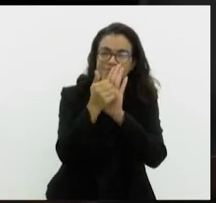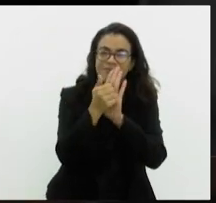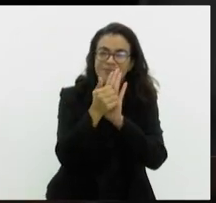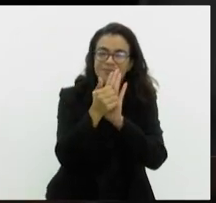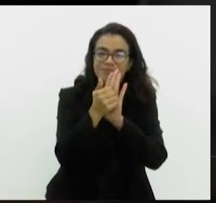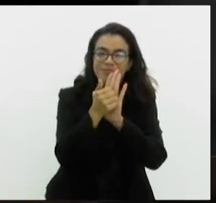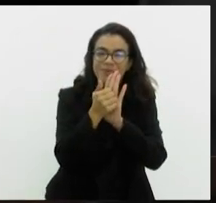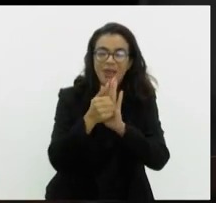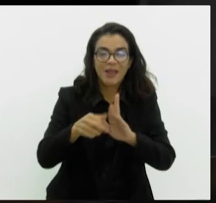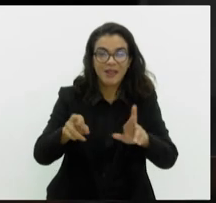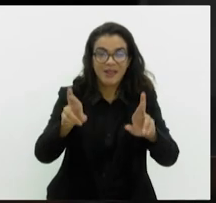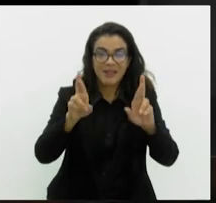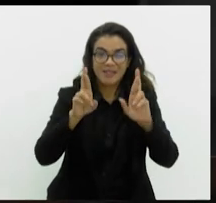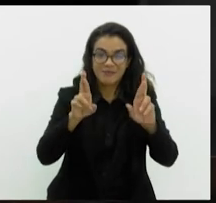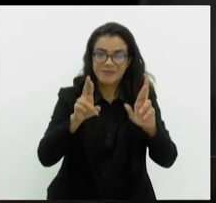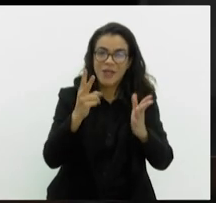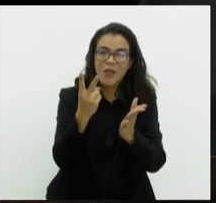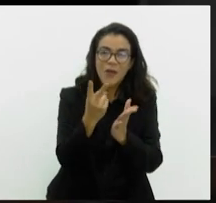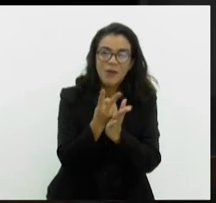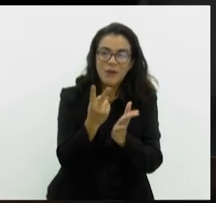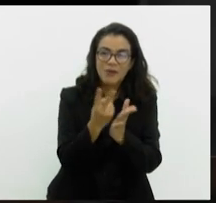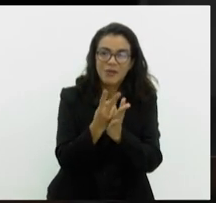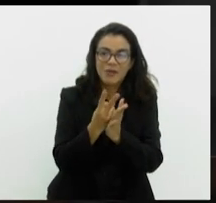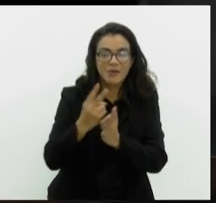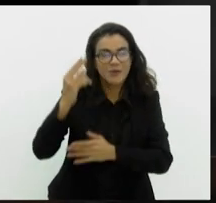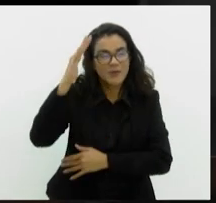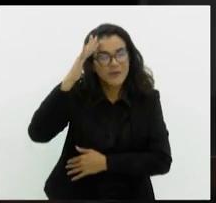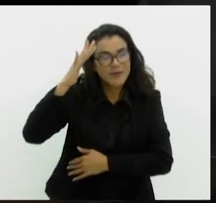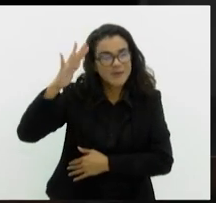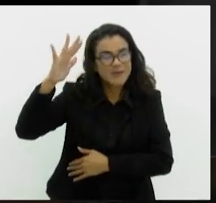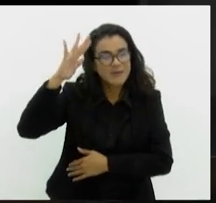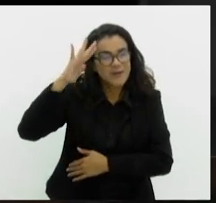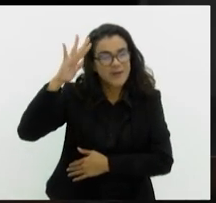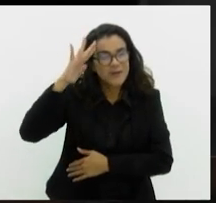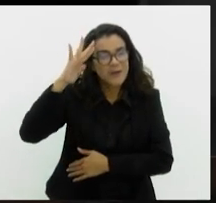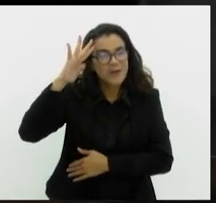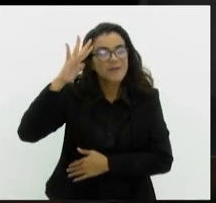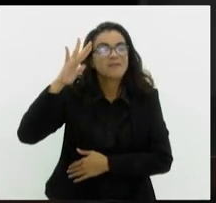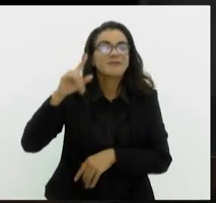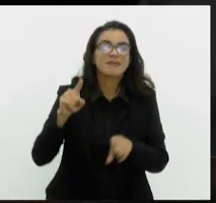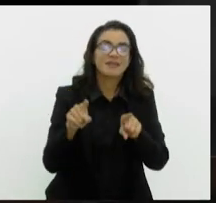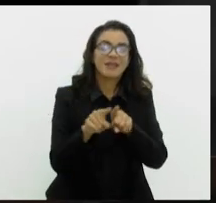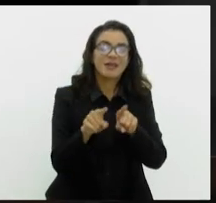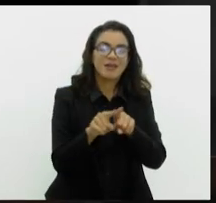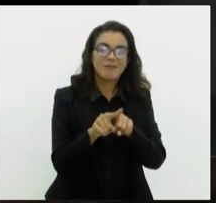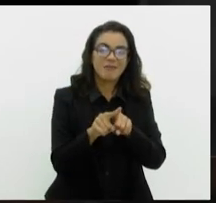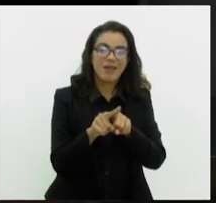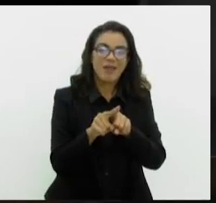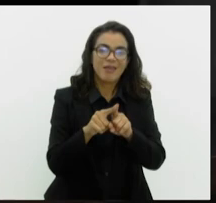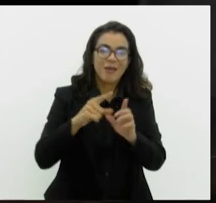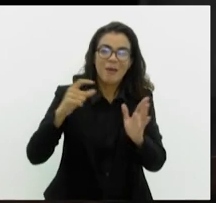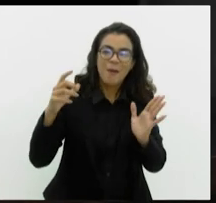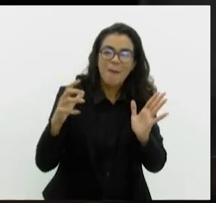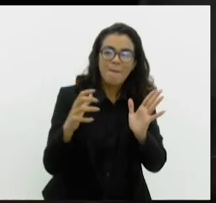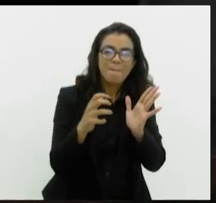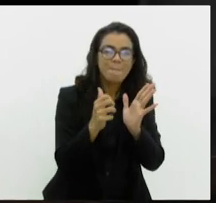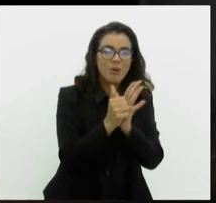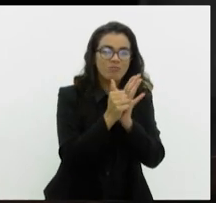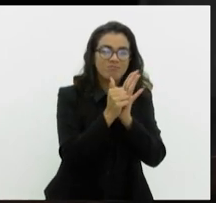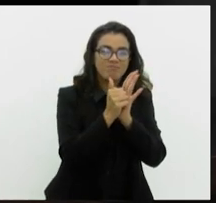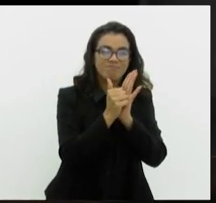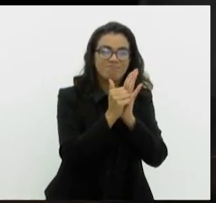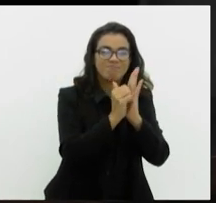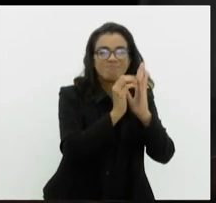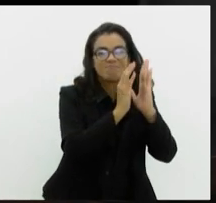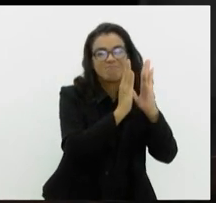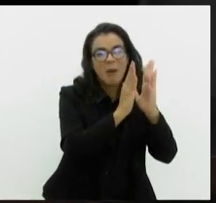que desejo que você continue sonhando e realizando muito para deixar um lindo acervo para